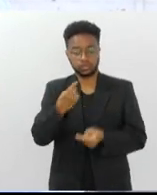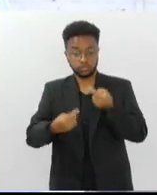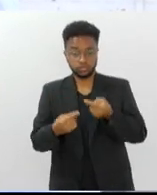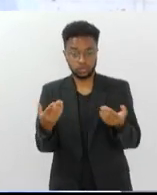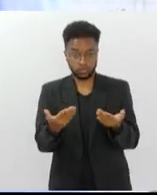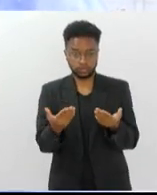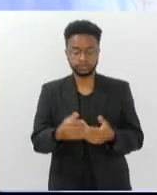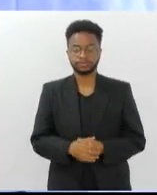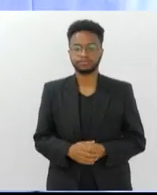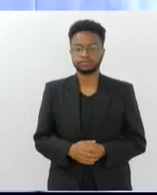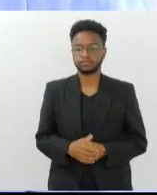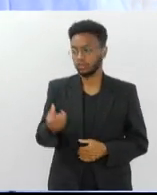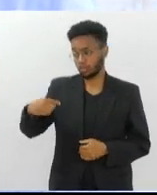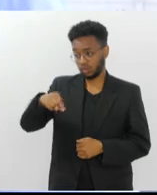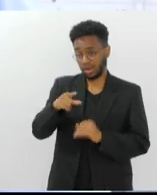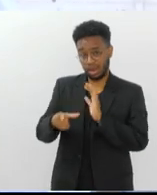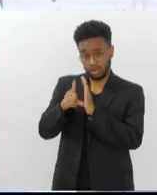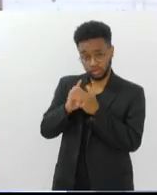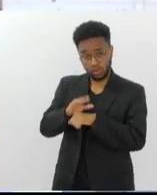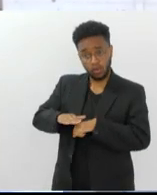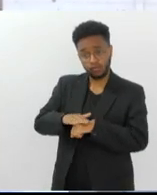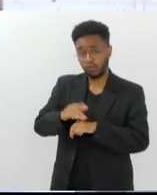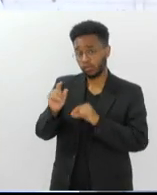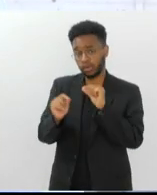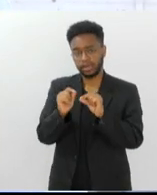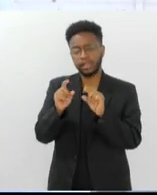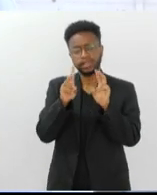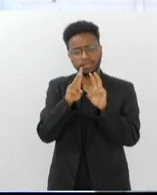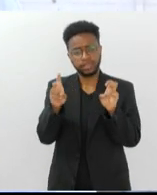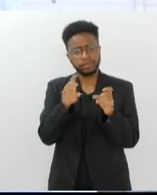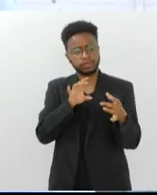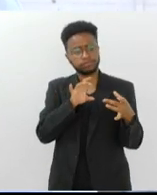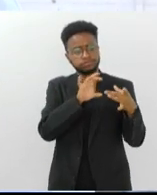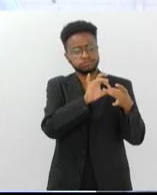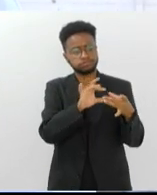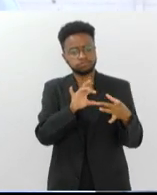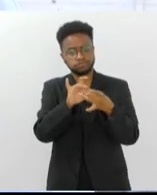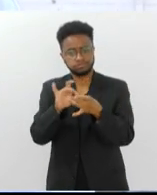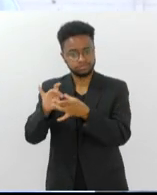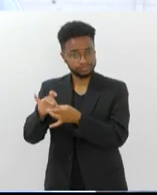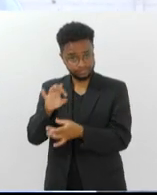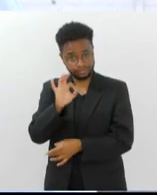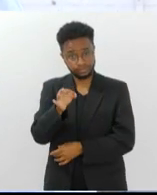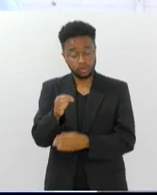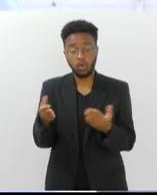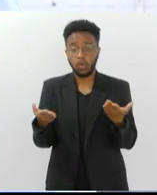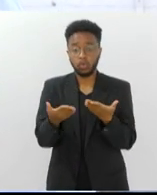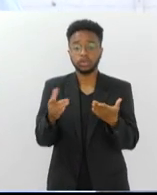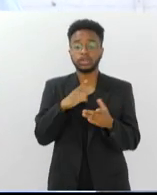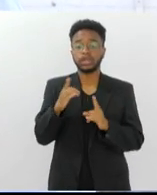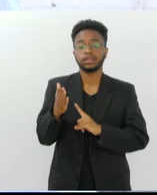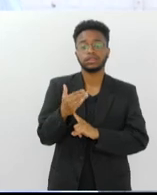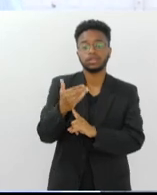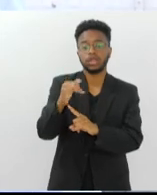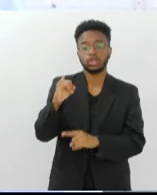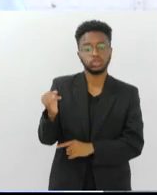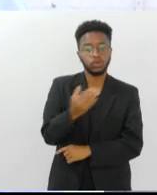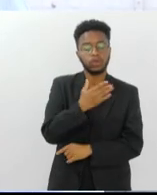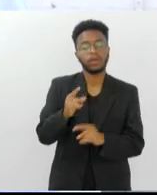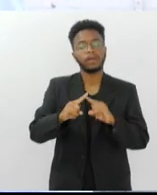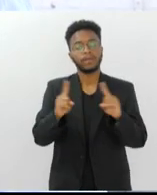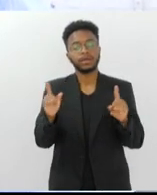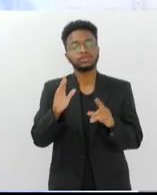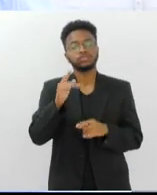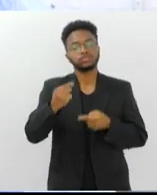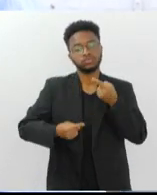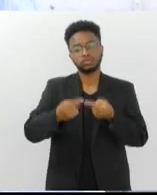são temas, a gente estava conversando aqui antes nos bastidores, são temas que são interligados entre si, Hoje tem a tecnologia e a inovação, mas já foi discutido esse